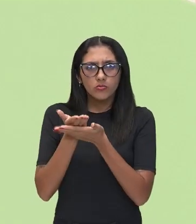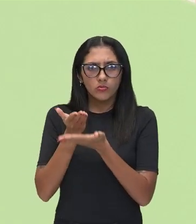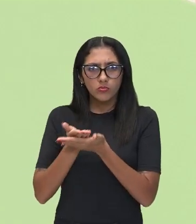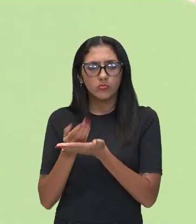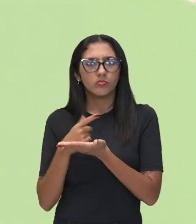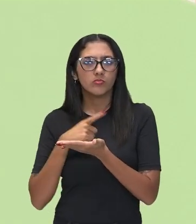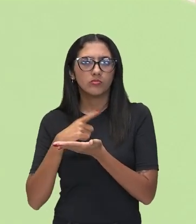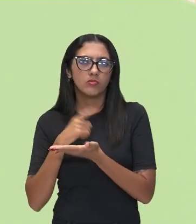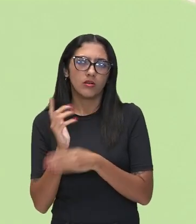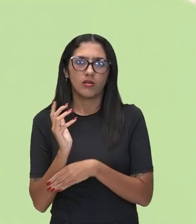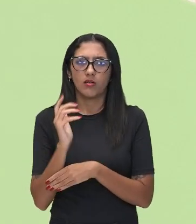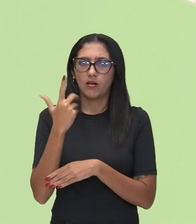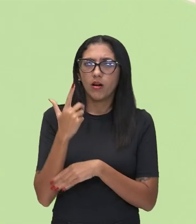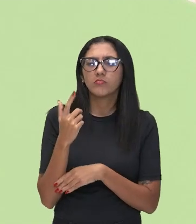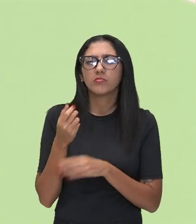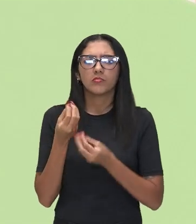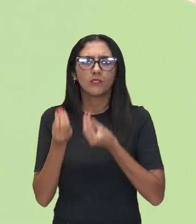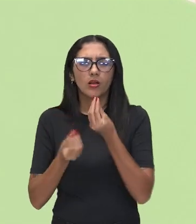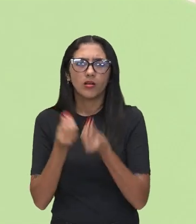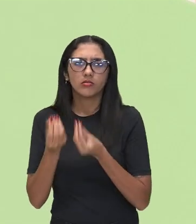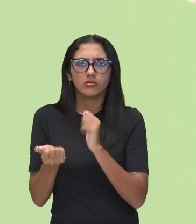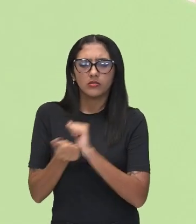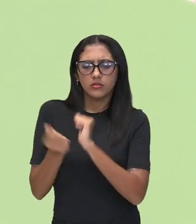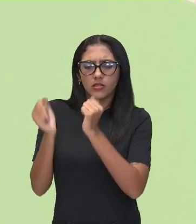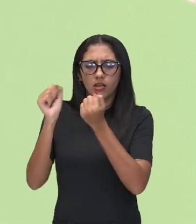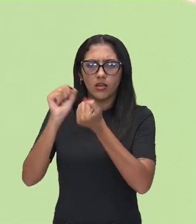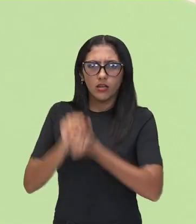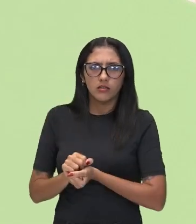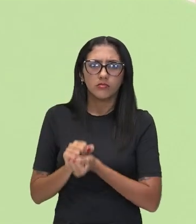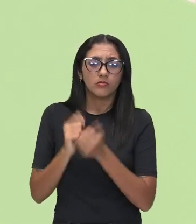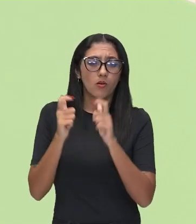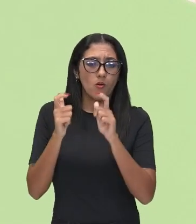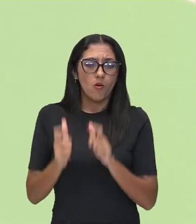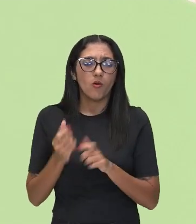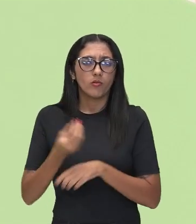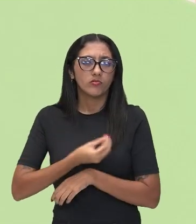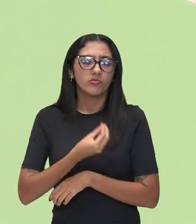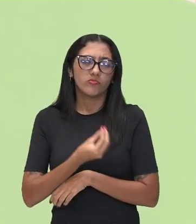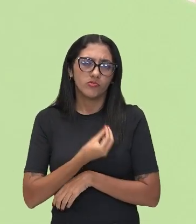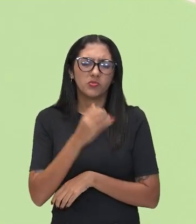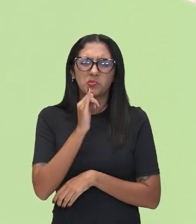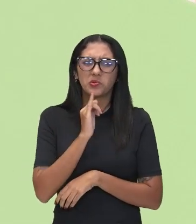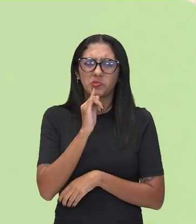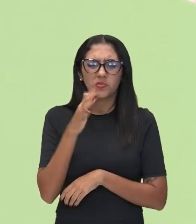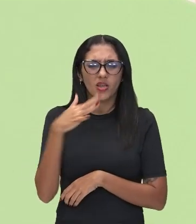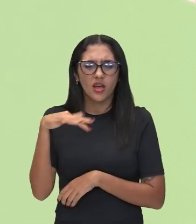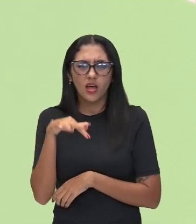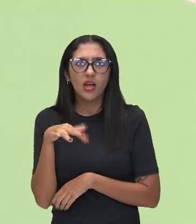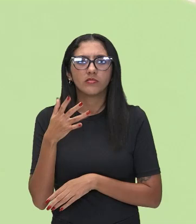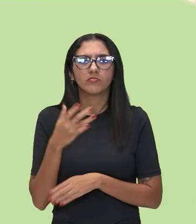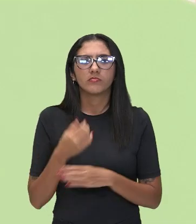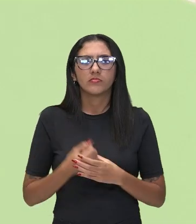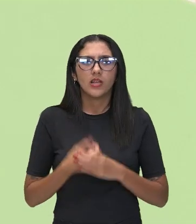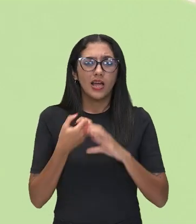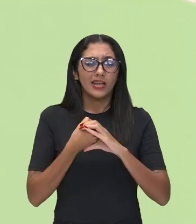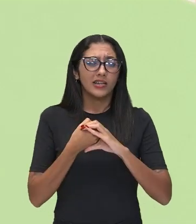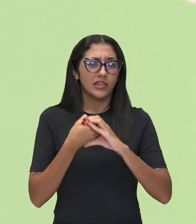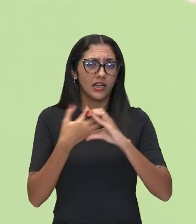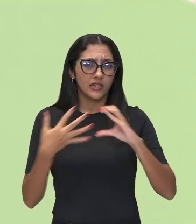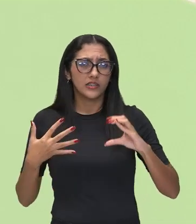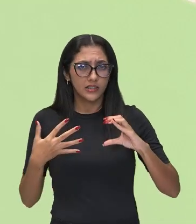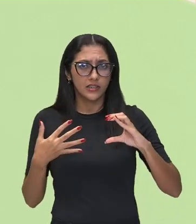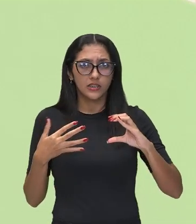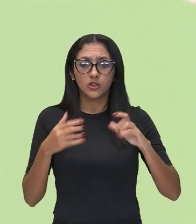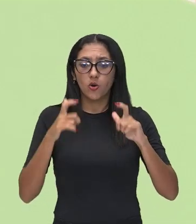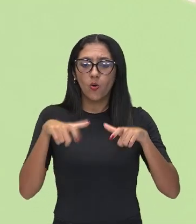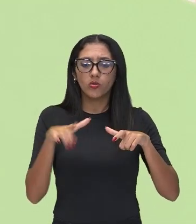vem estudando a adaptação ao meio. Quando eu falo ao meio, é as características da superfície